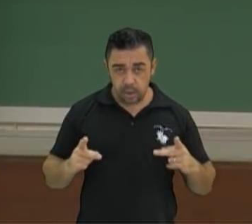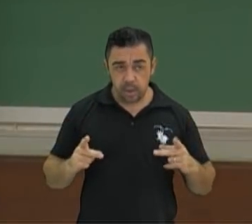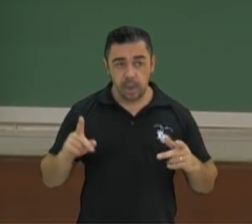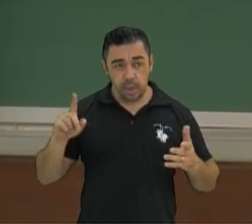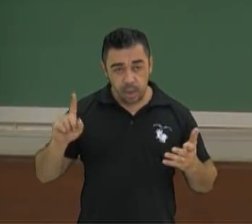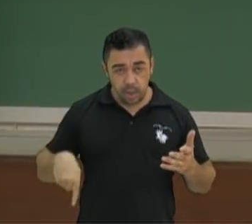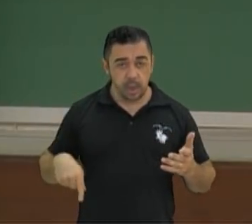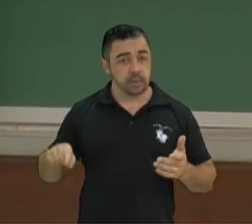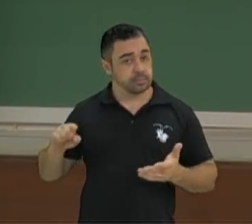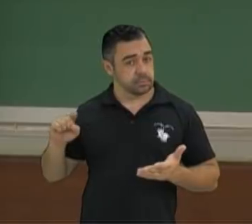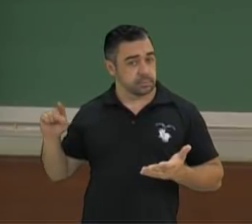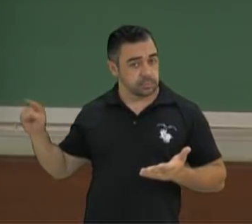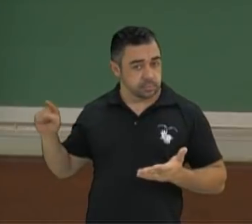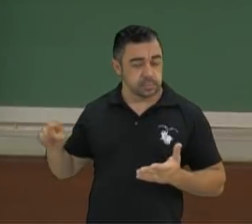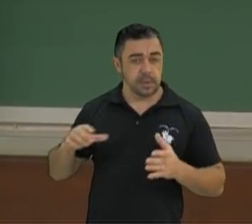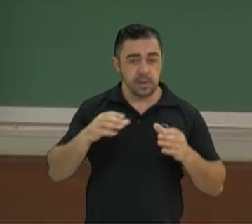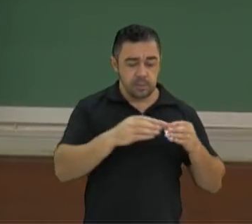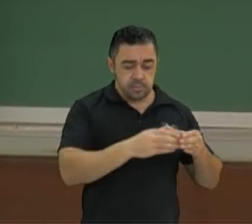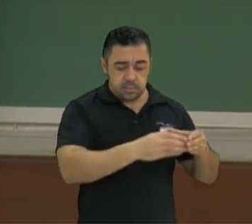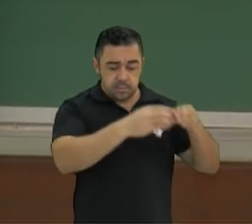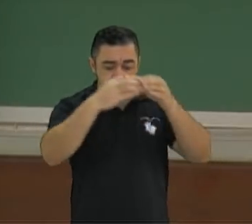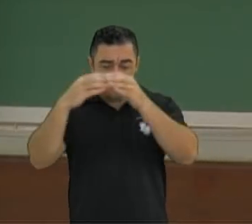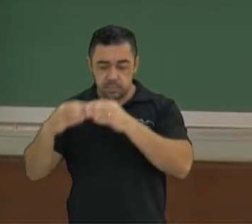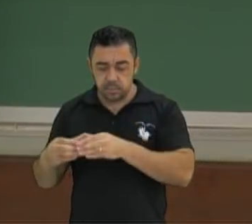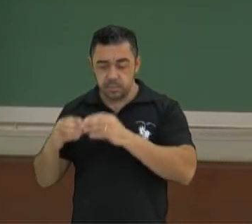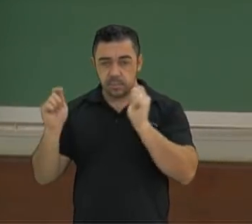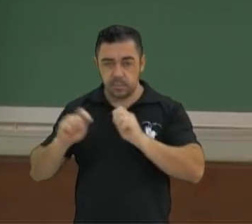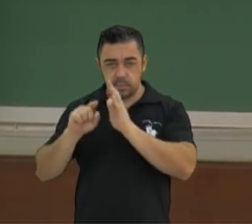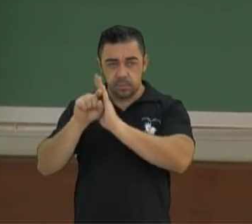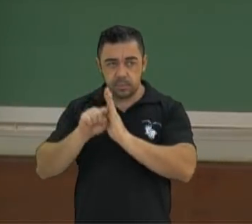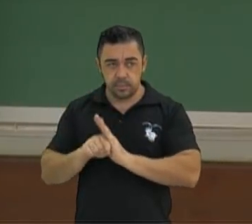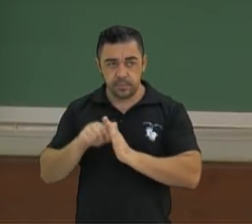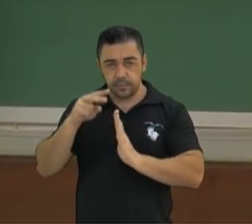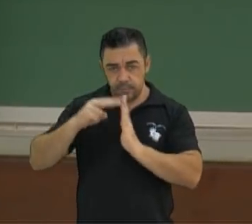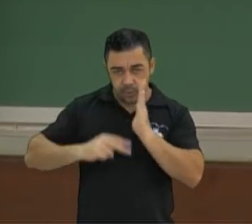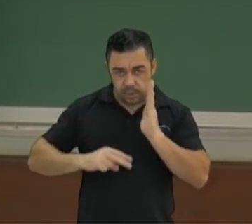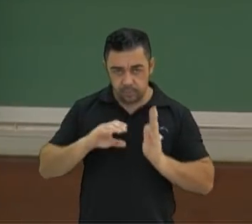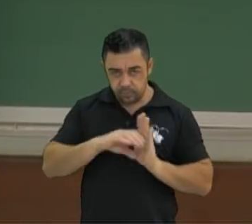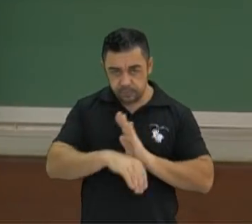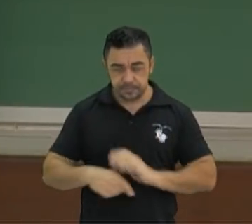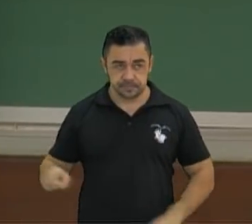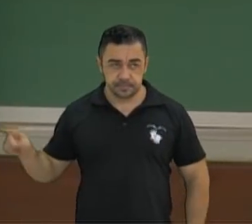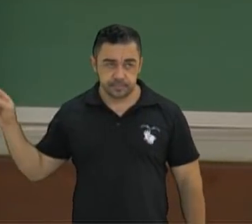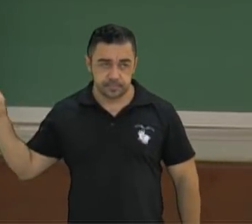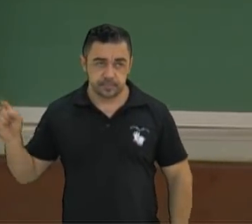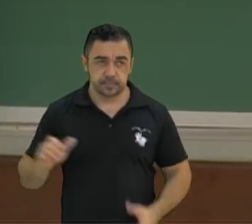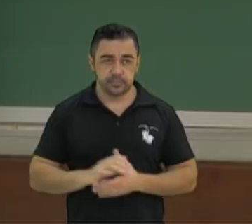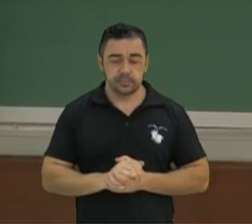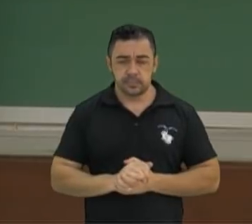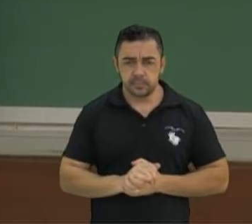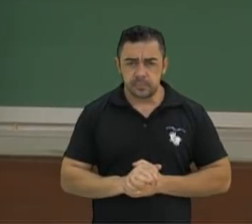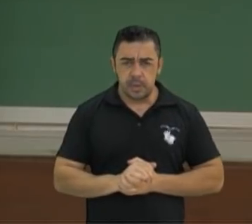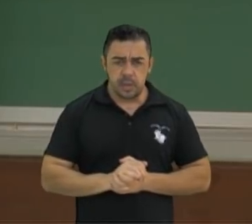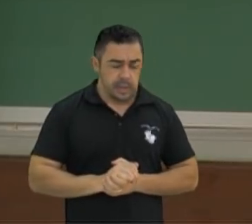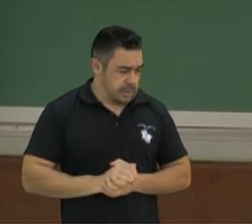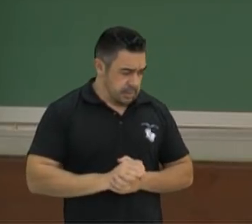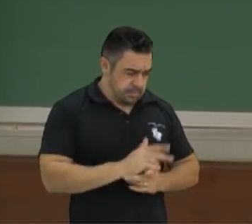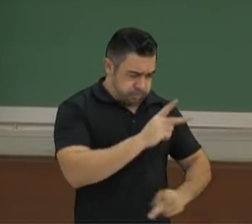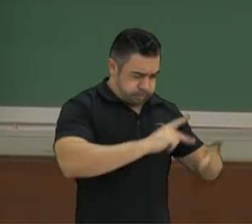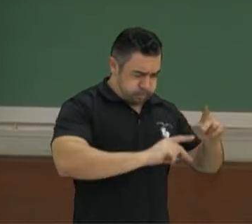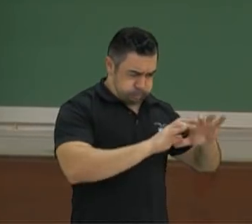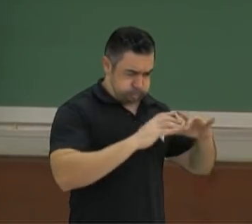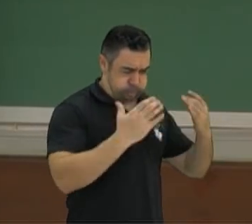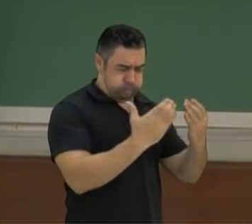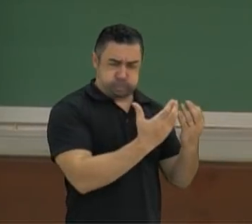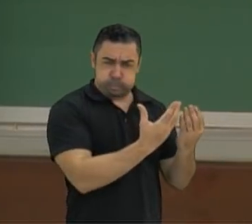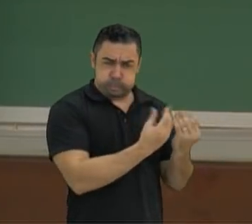que ser uma amostra significativa. Então, vamos ler o conceito? Quando temos muitos elementos na população